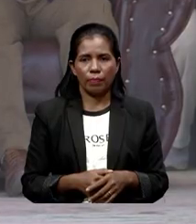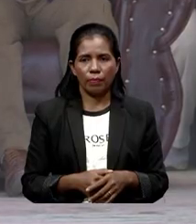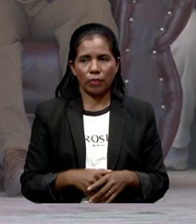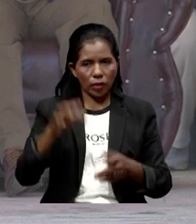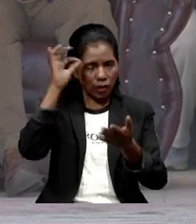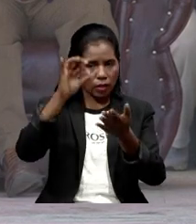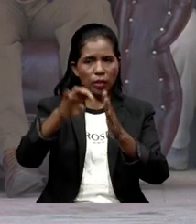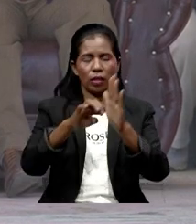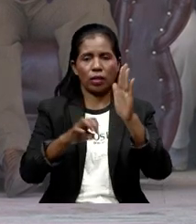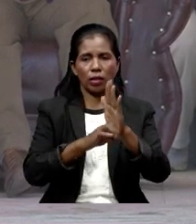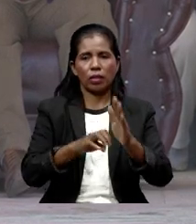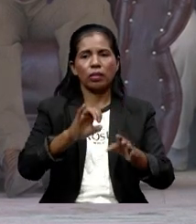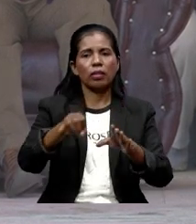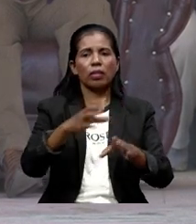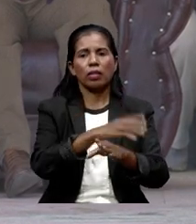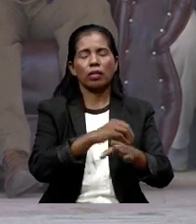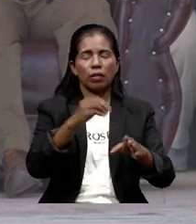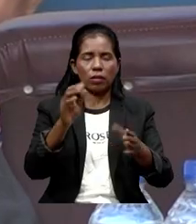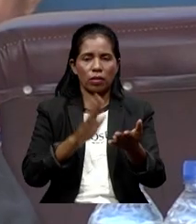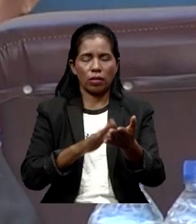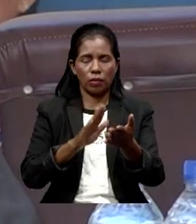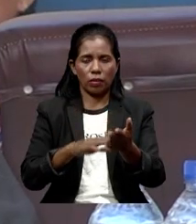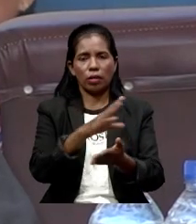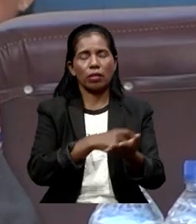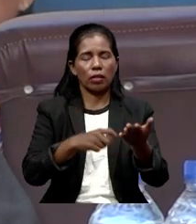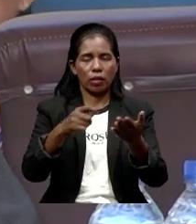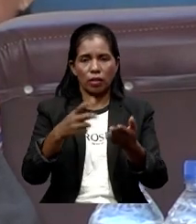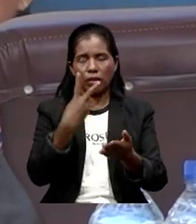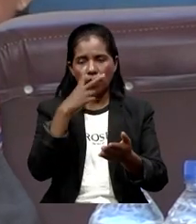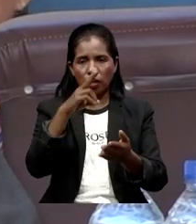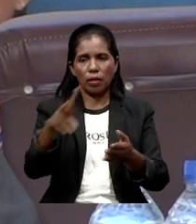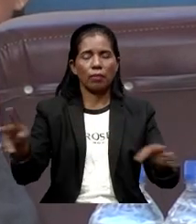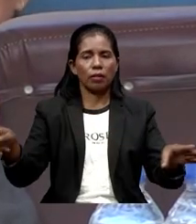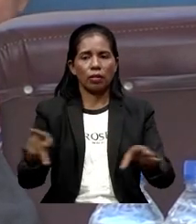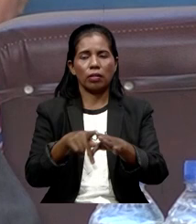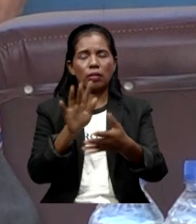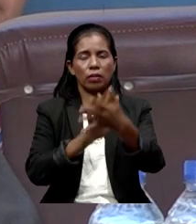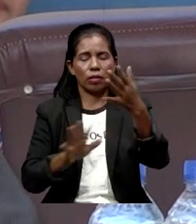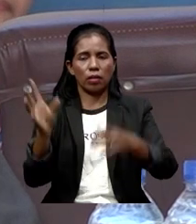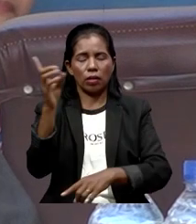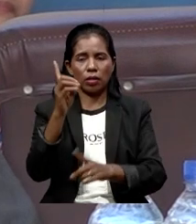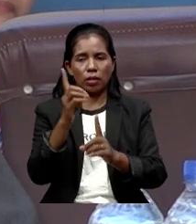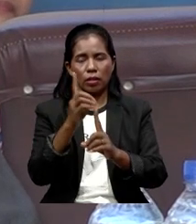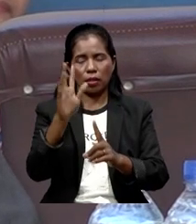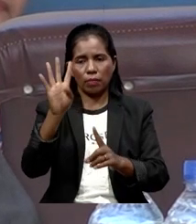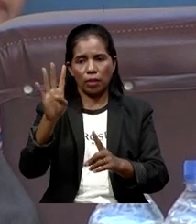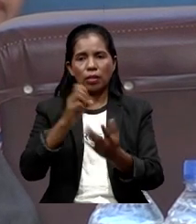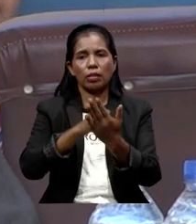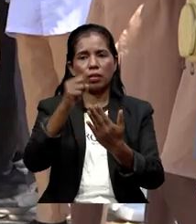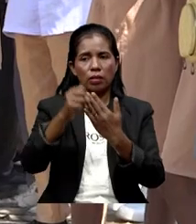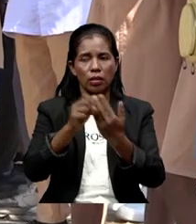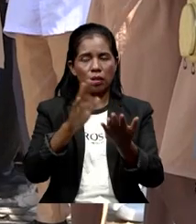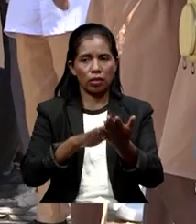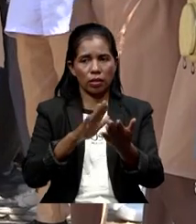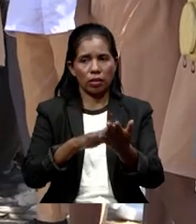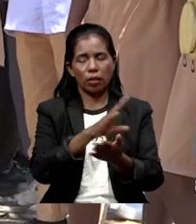Secretário de Estado do Ensino Secundário Geral do Ensino Técnico Vocacional, a Toquestão, né? A FEM participa da celebração Loron 4 de setembro e a Escola Secundária